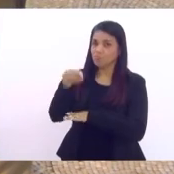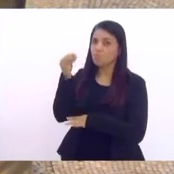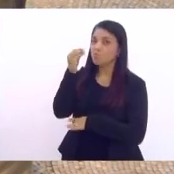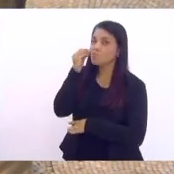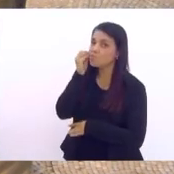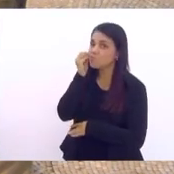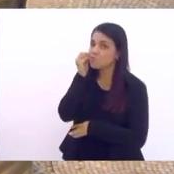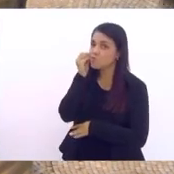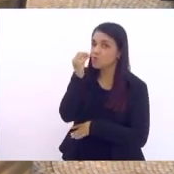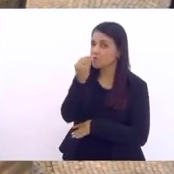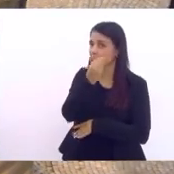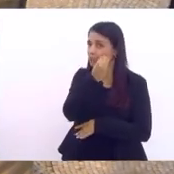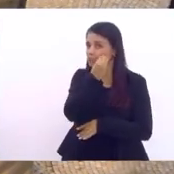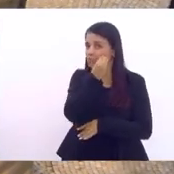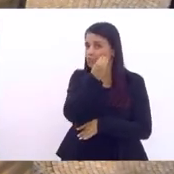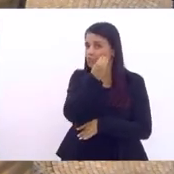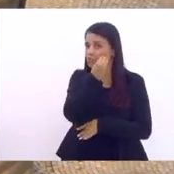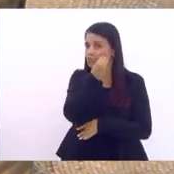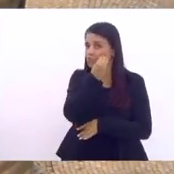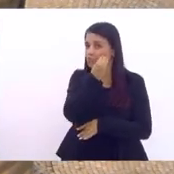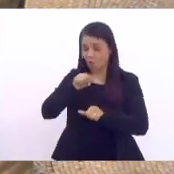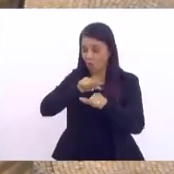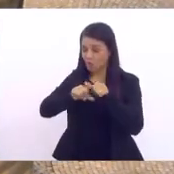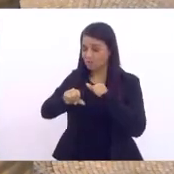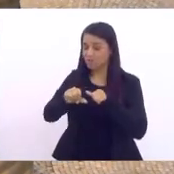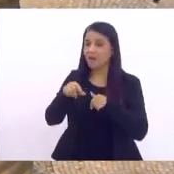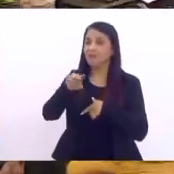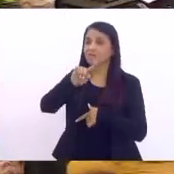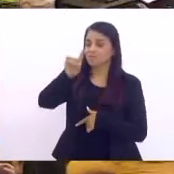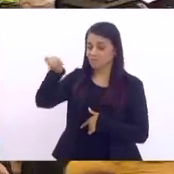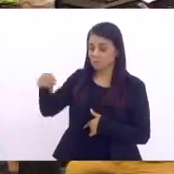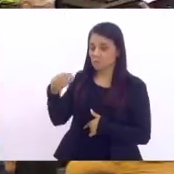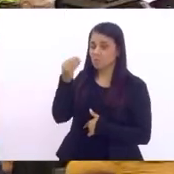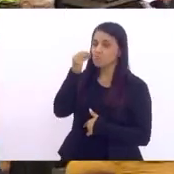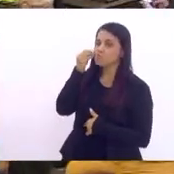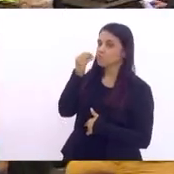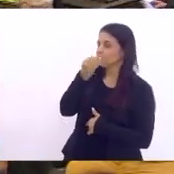preciso ser beijado, sim. Deus abençoe.